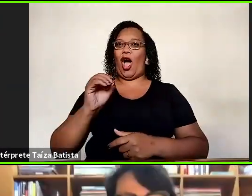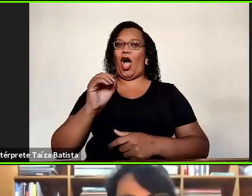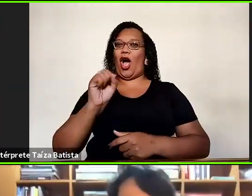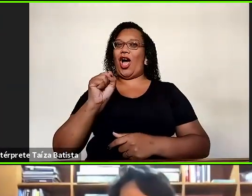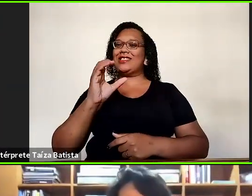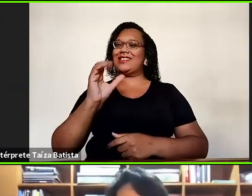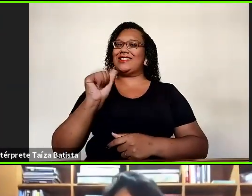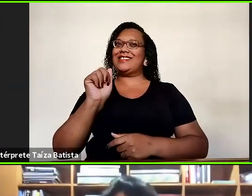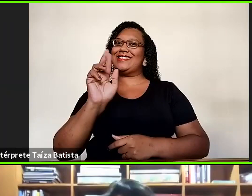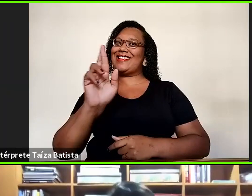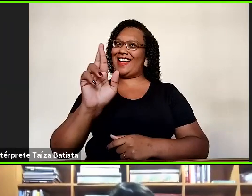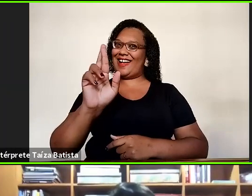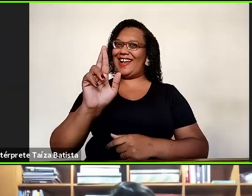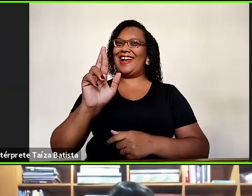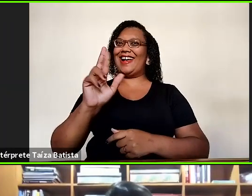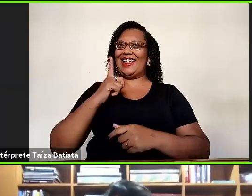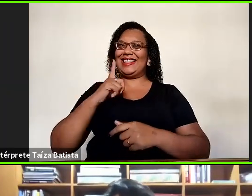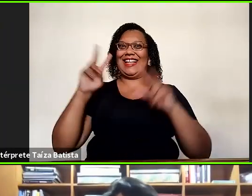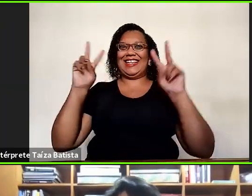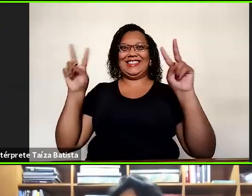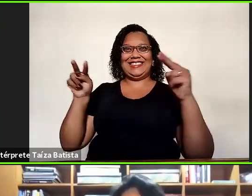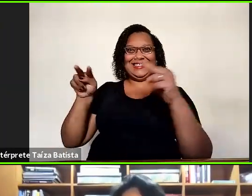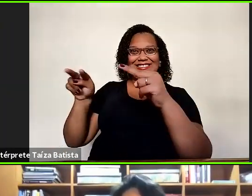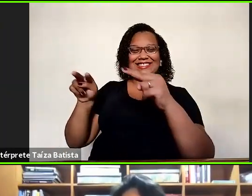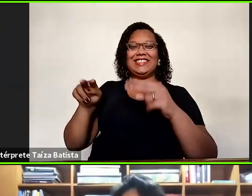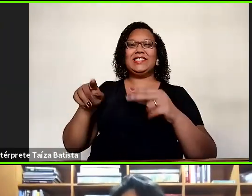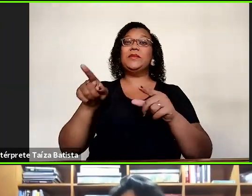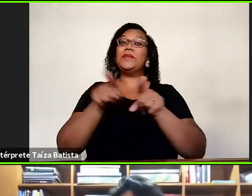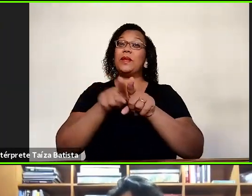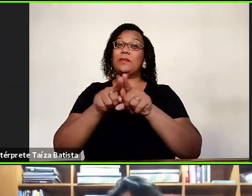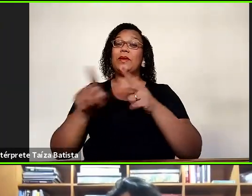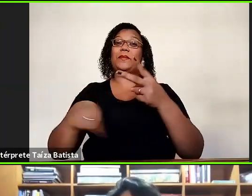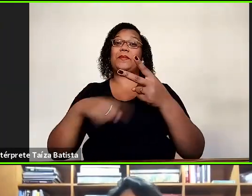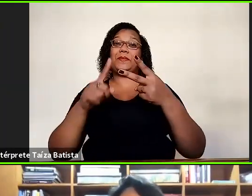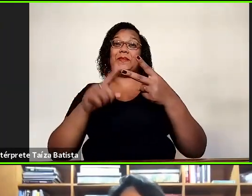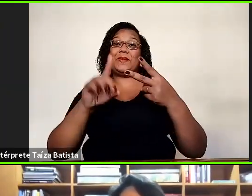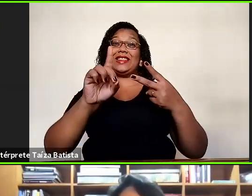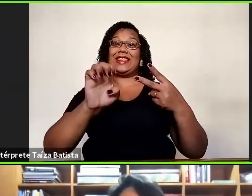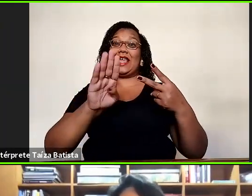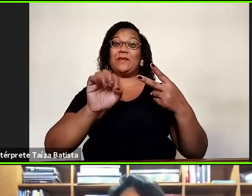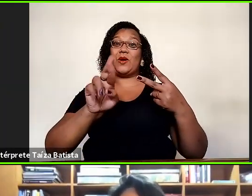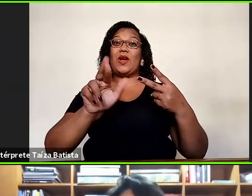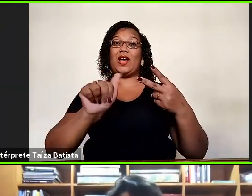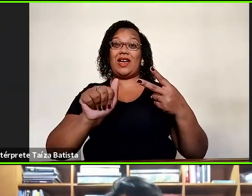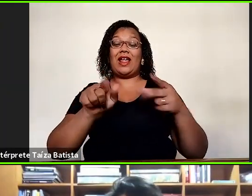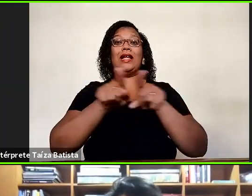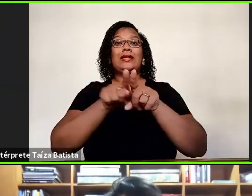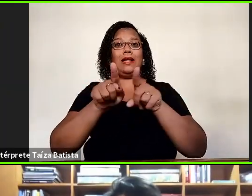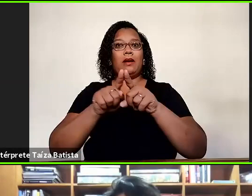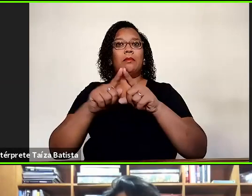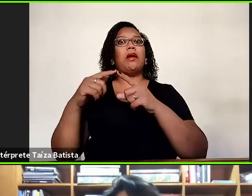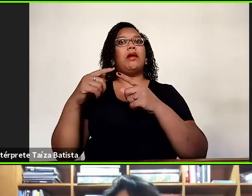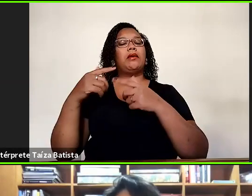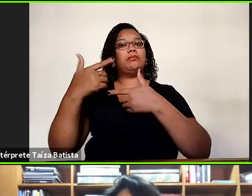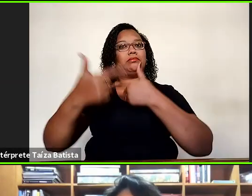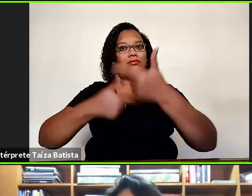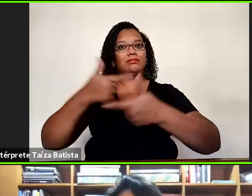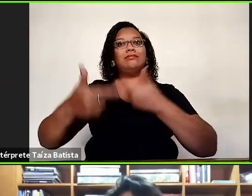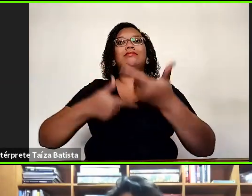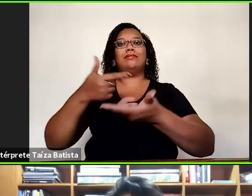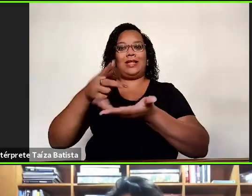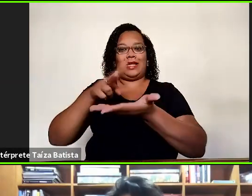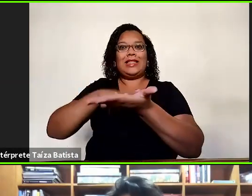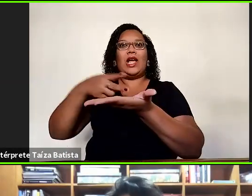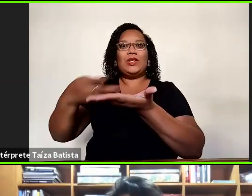Tem muita visibilidade. E depois a Débora Fleck, que também fez uma carreira brilhante no campo da tradução literária, outra área